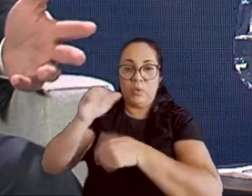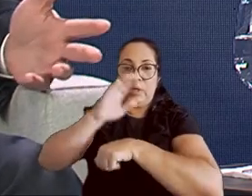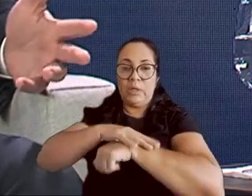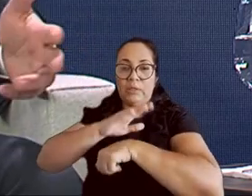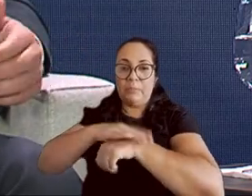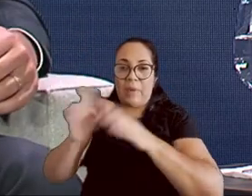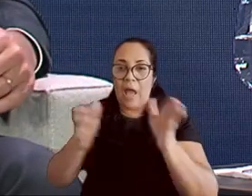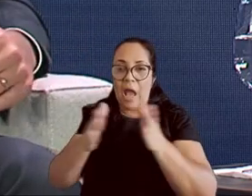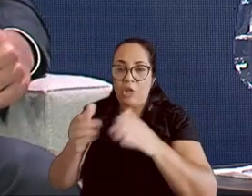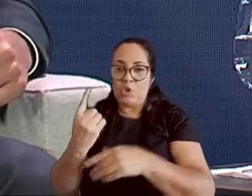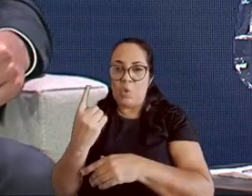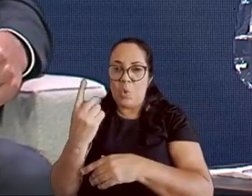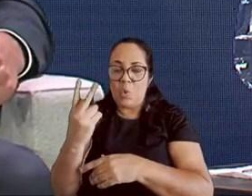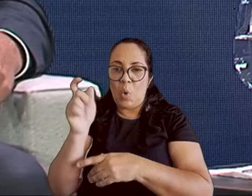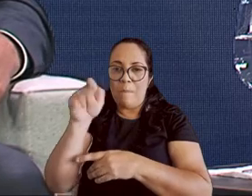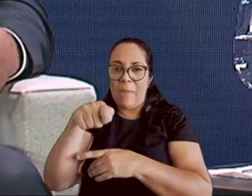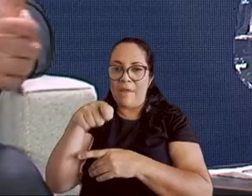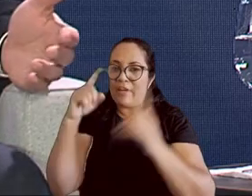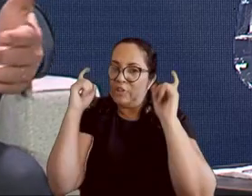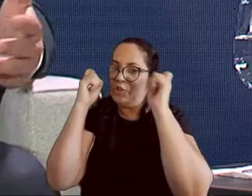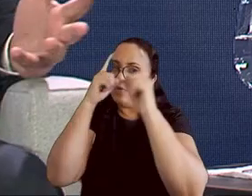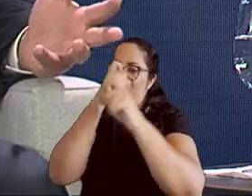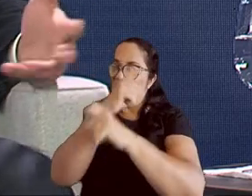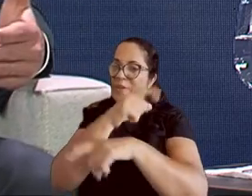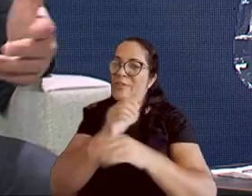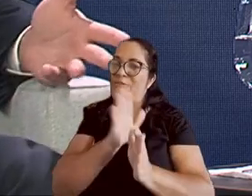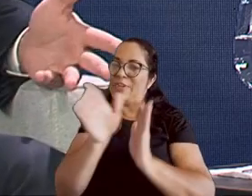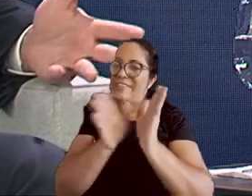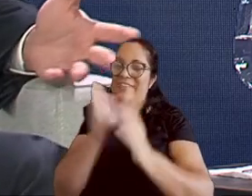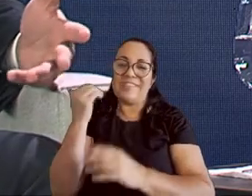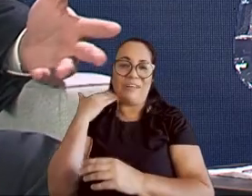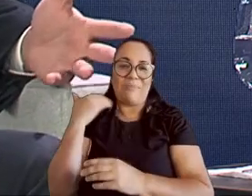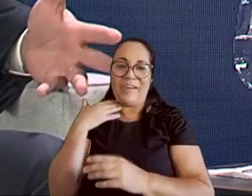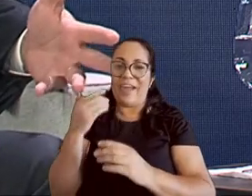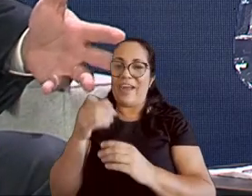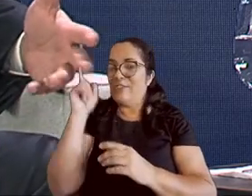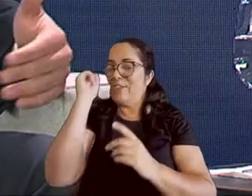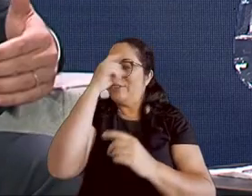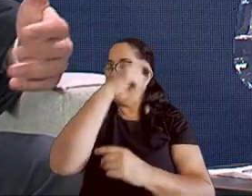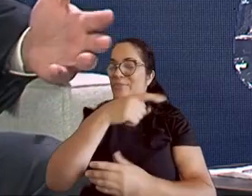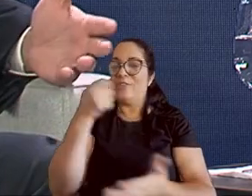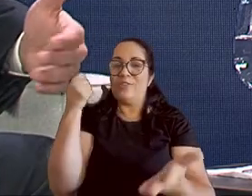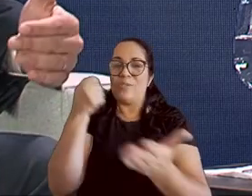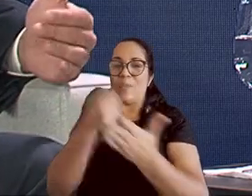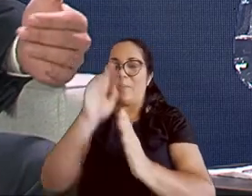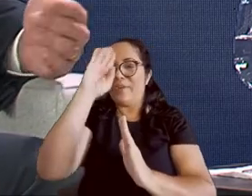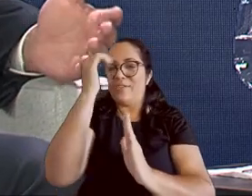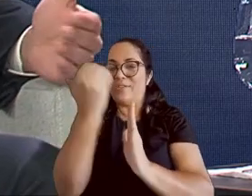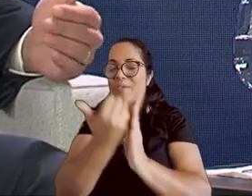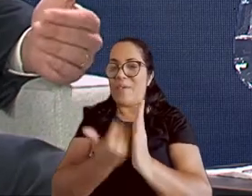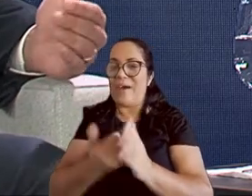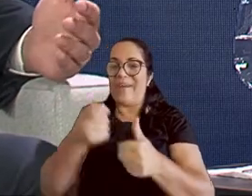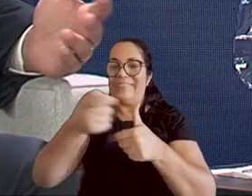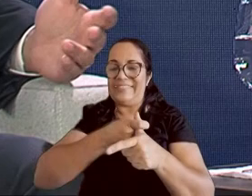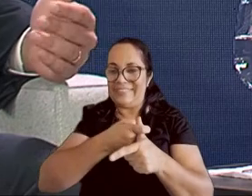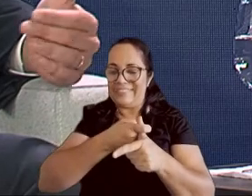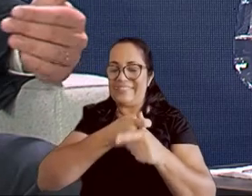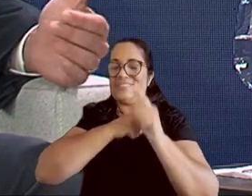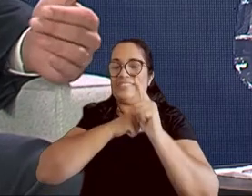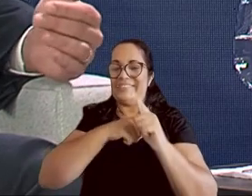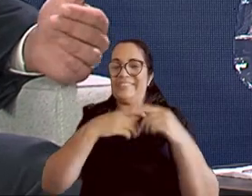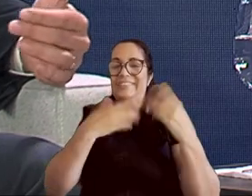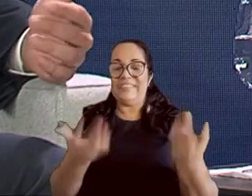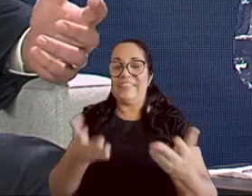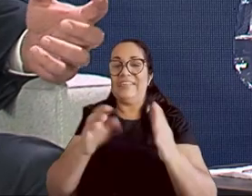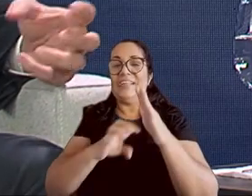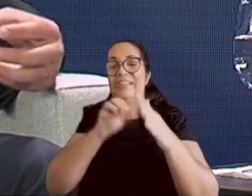ter que ir provavelmente no mercado bancário o mercado bancário também também foi impactado por Americanas né então enfim talvez também